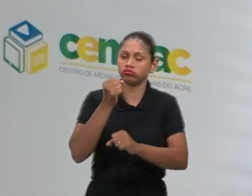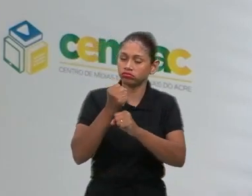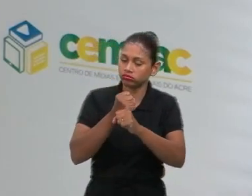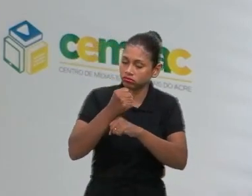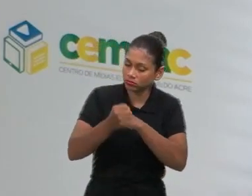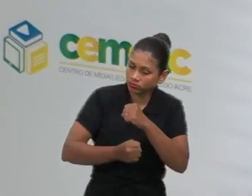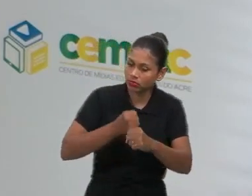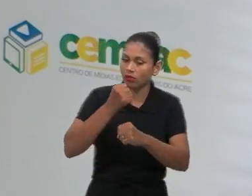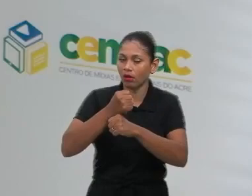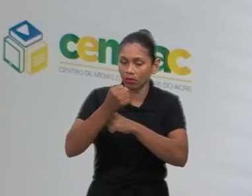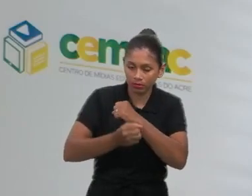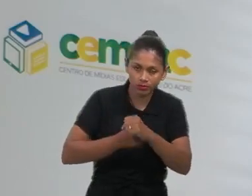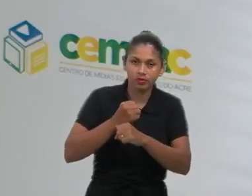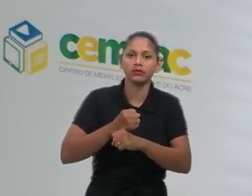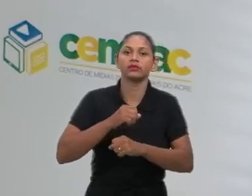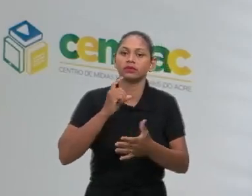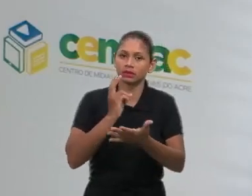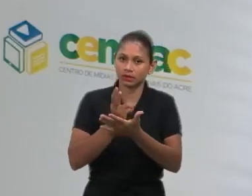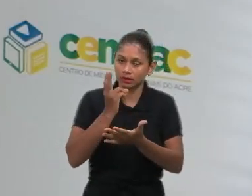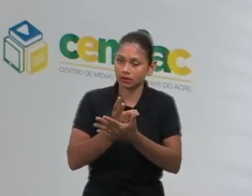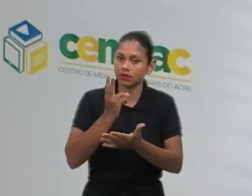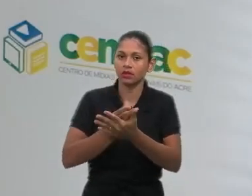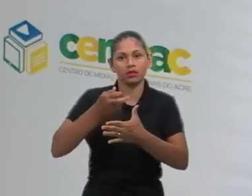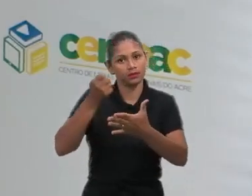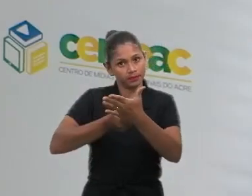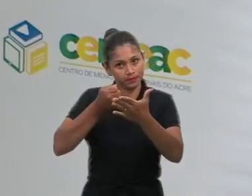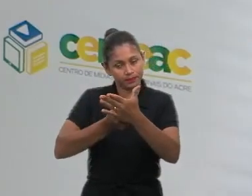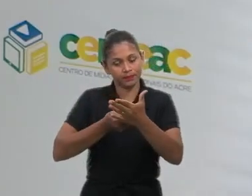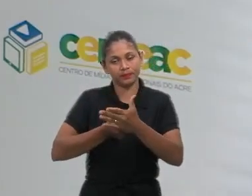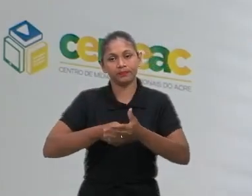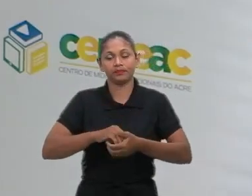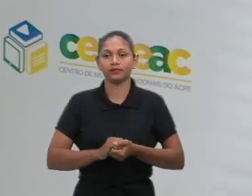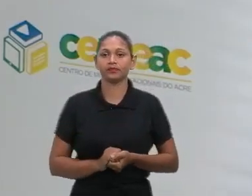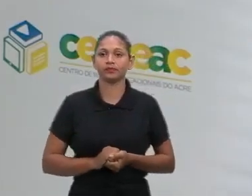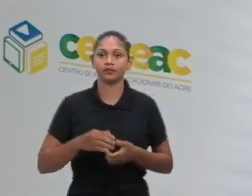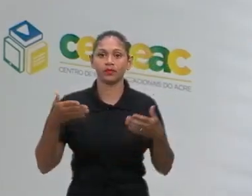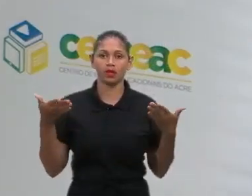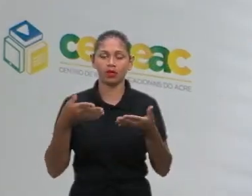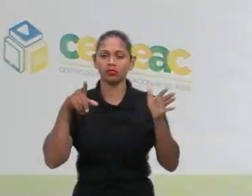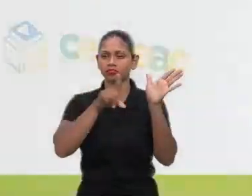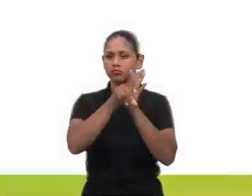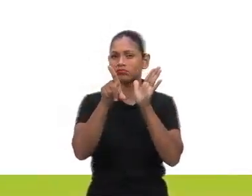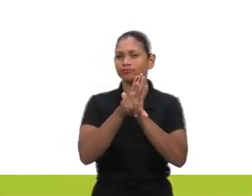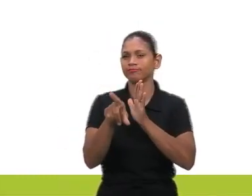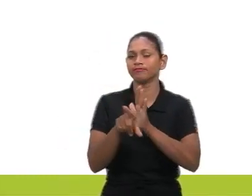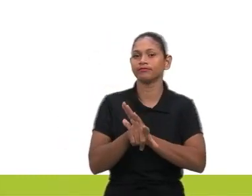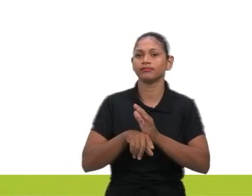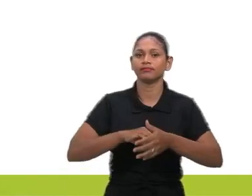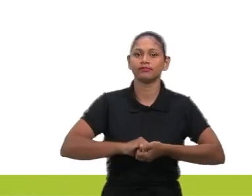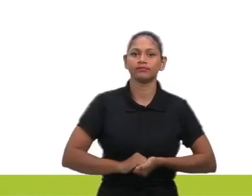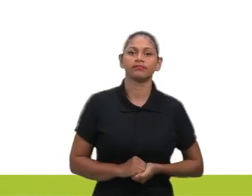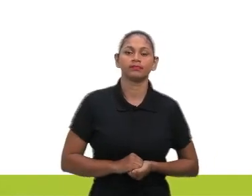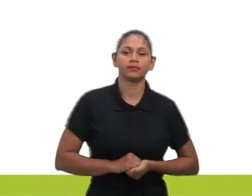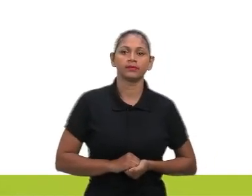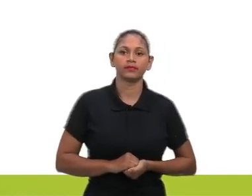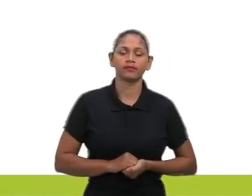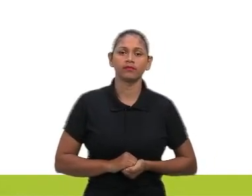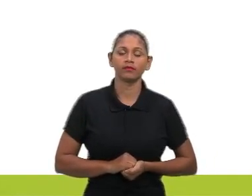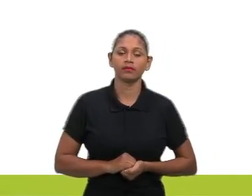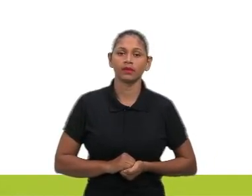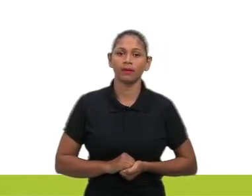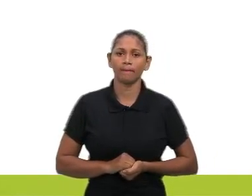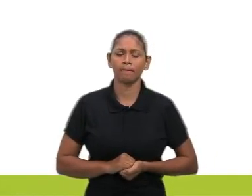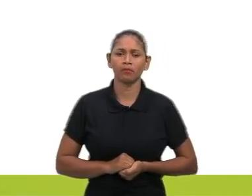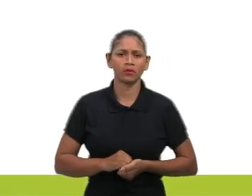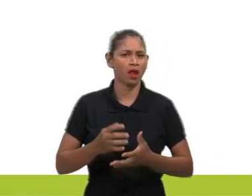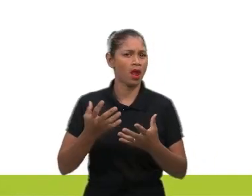ok? Vamos ver outra questão? Vamos ver quando que isso é trabalhado de outras maneiras? Vamos lá, vem comigo. Quem que gosta